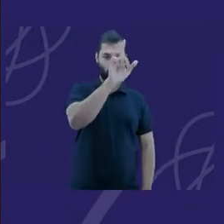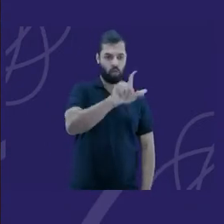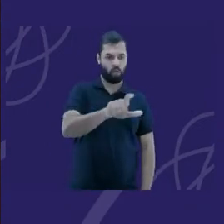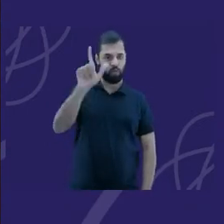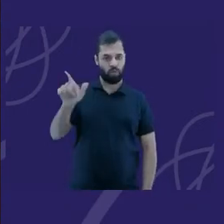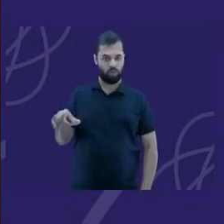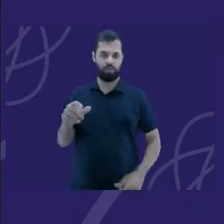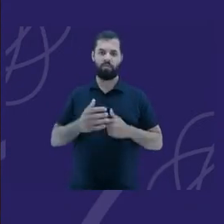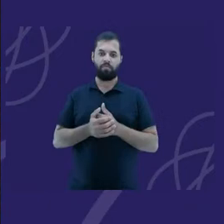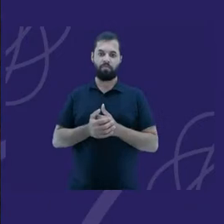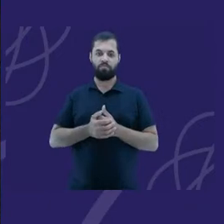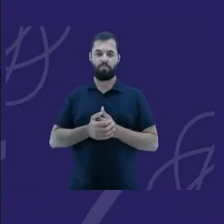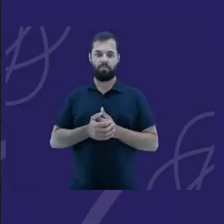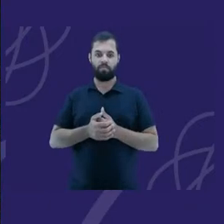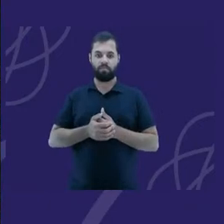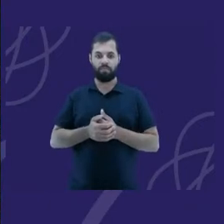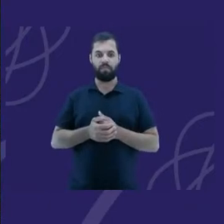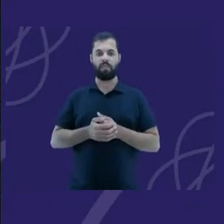Também Abel Luiz, né? Que